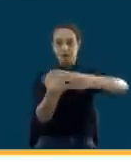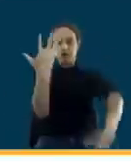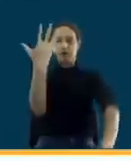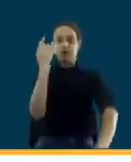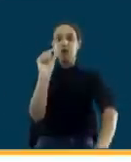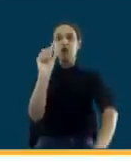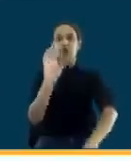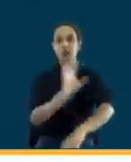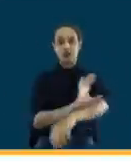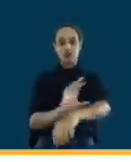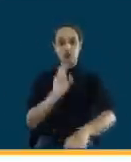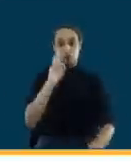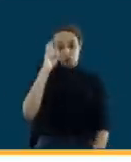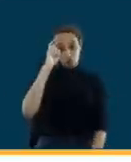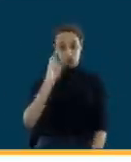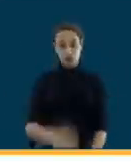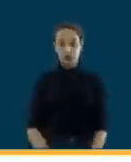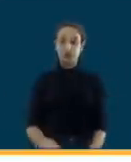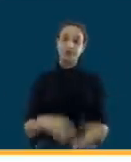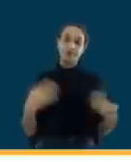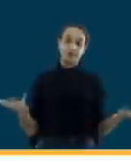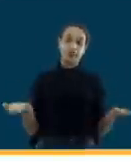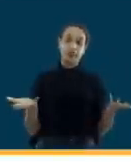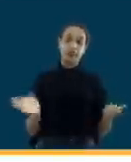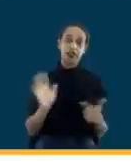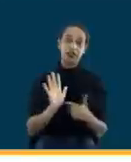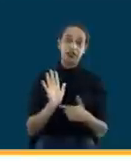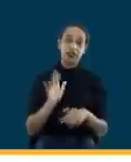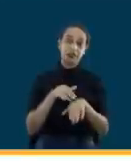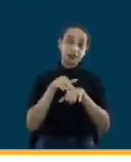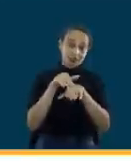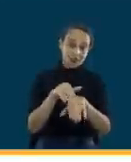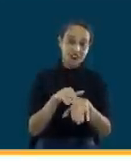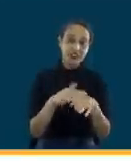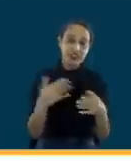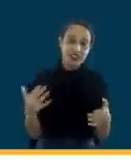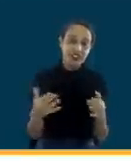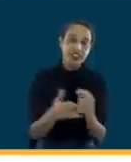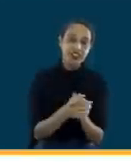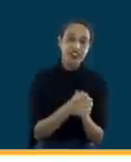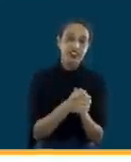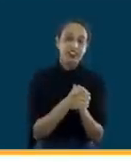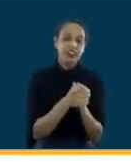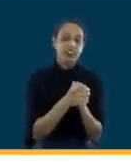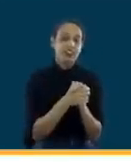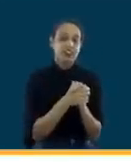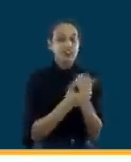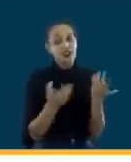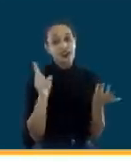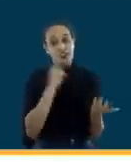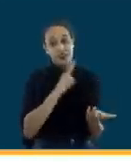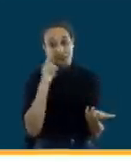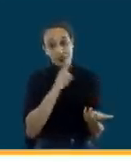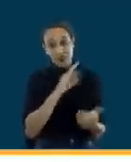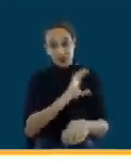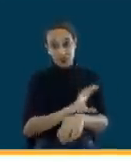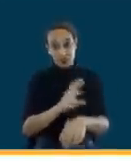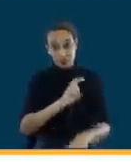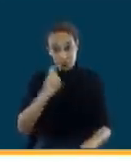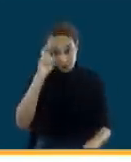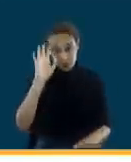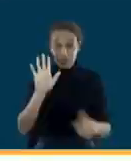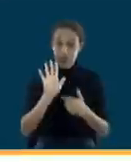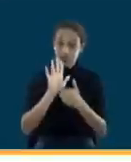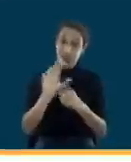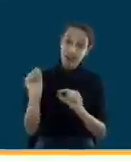Então, queria dizer, né, já chegando, falando de emergência cultural, mas dizer desses significados, das